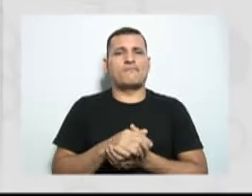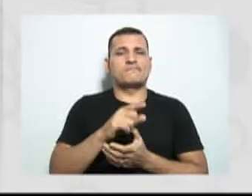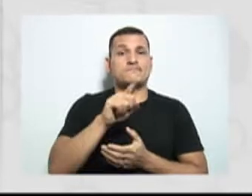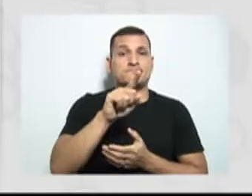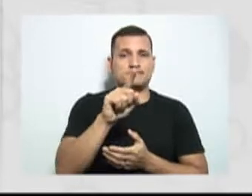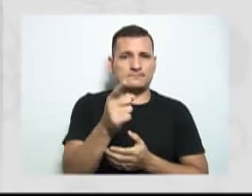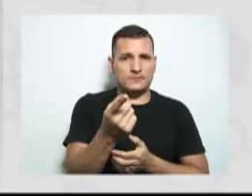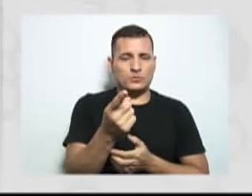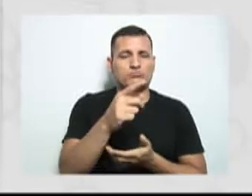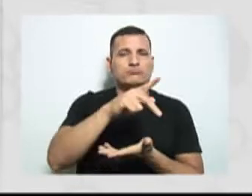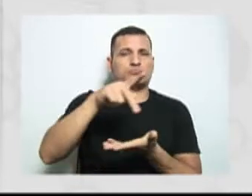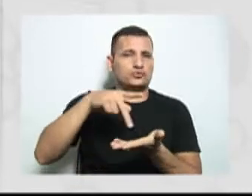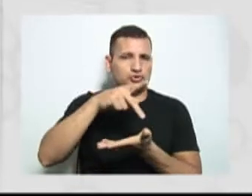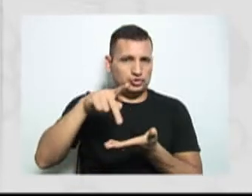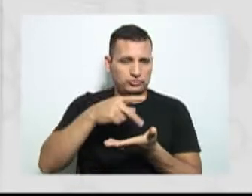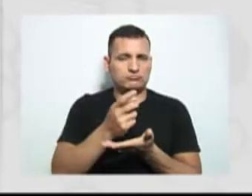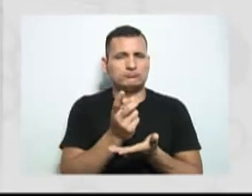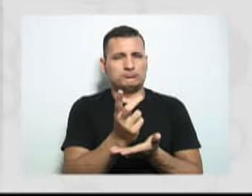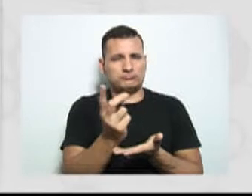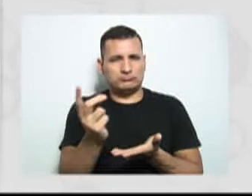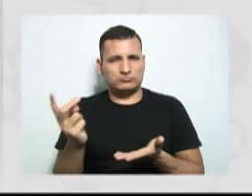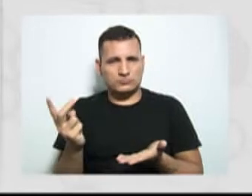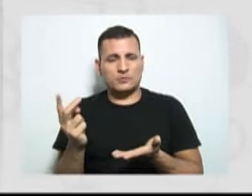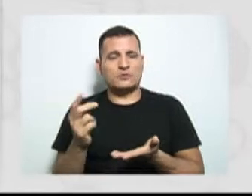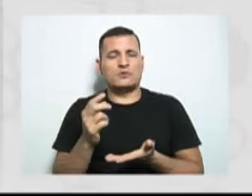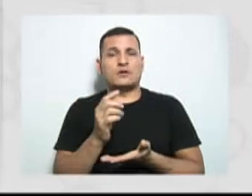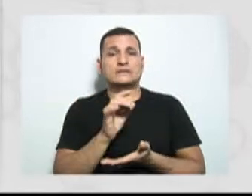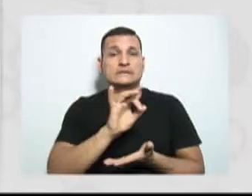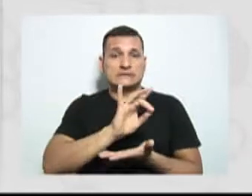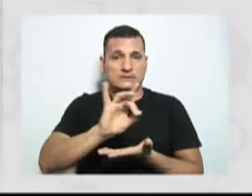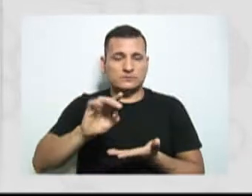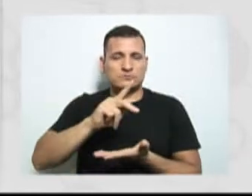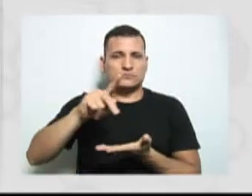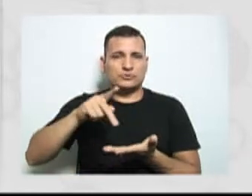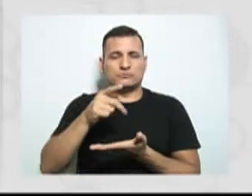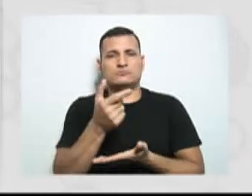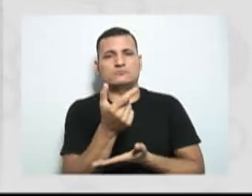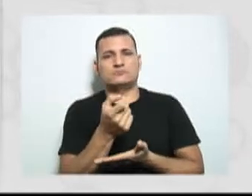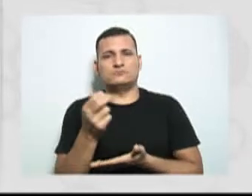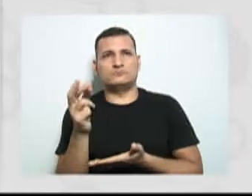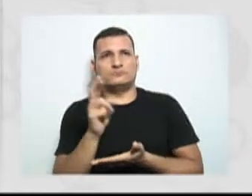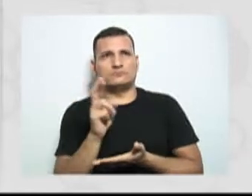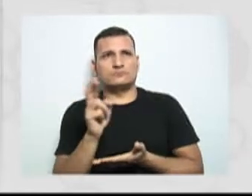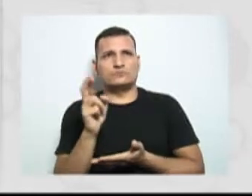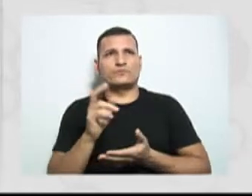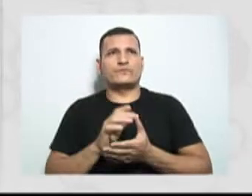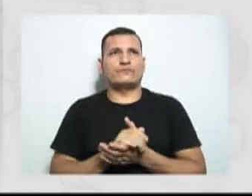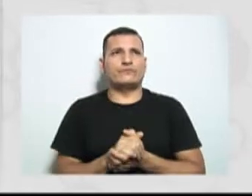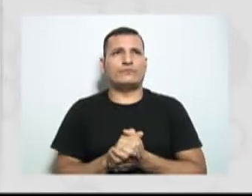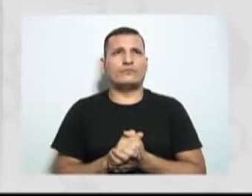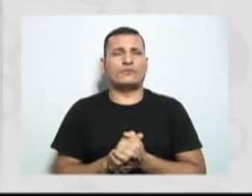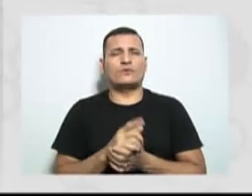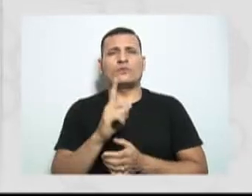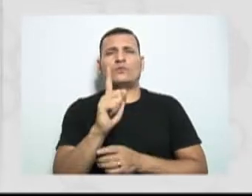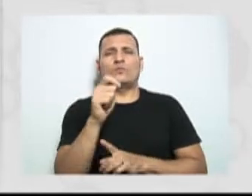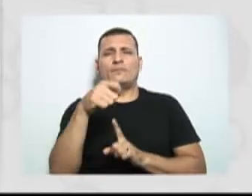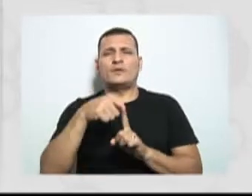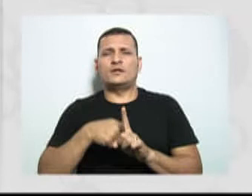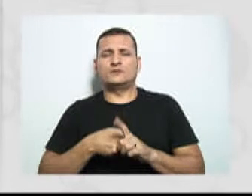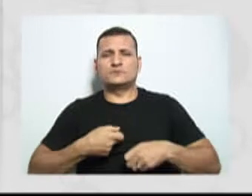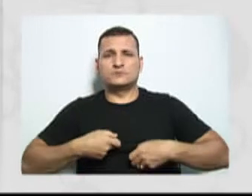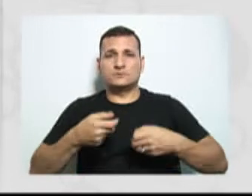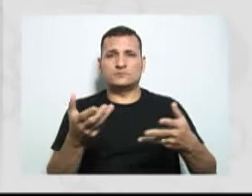e aqui temos o valor unitário de R$20. Apresentou mensalmente despesas fixas no valor